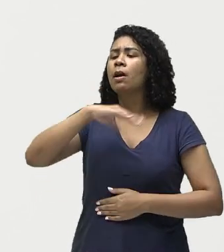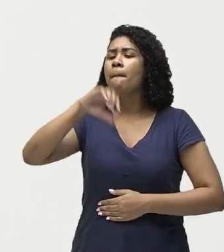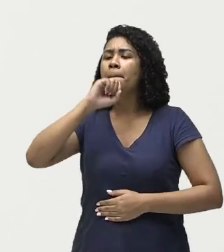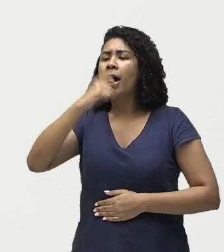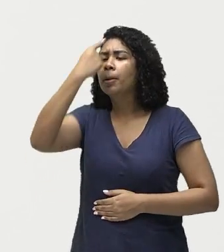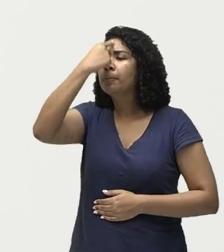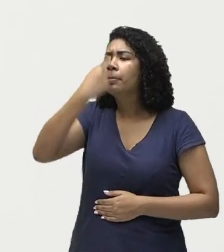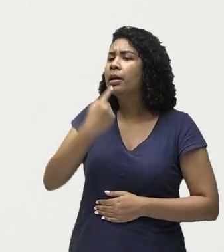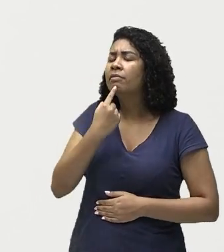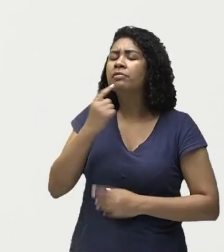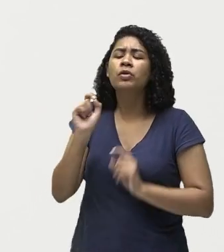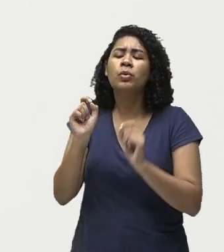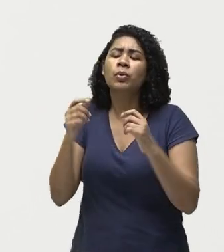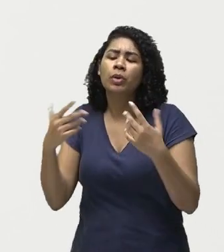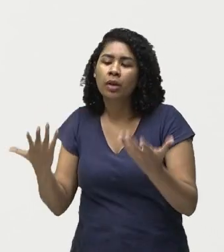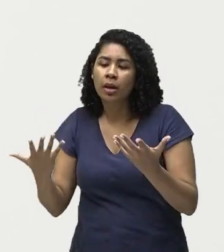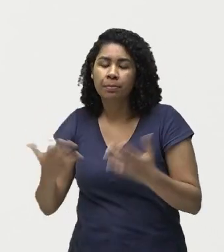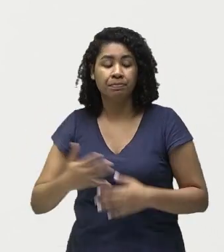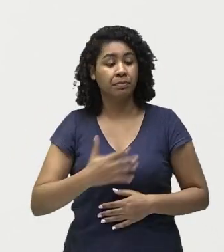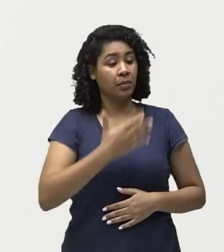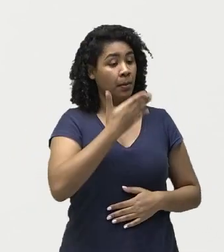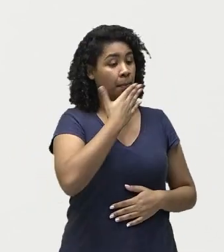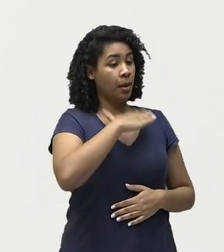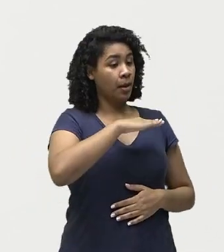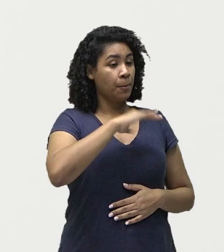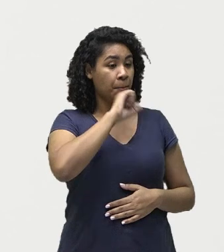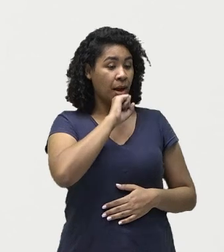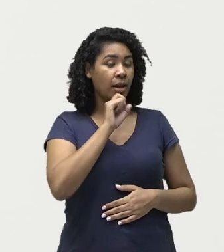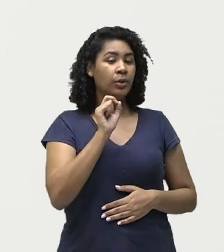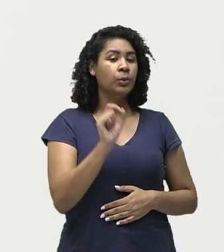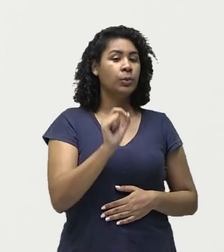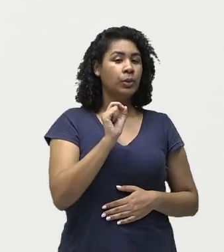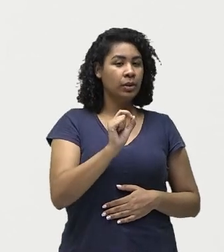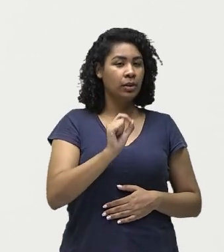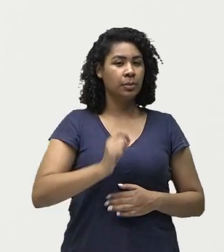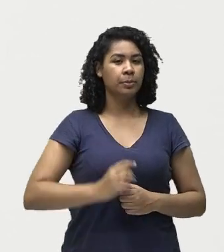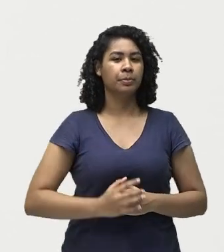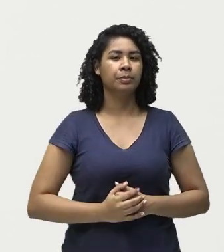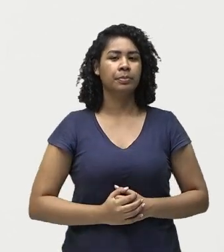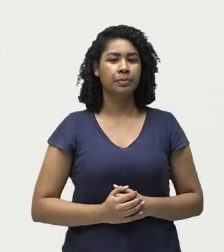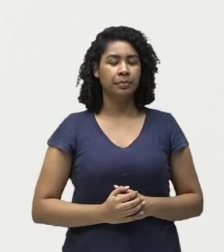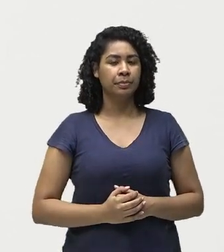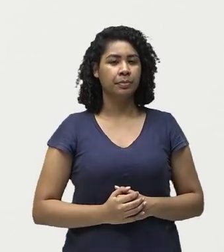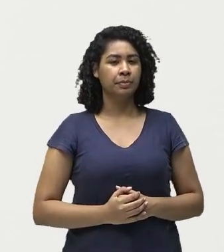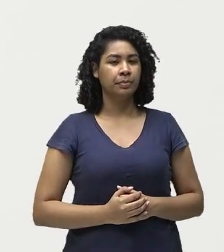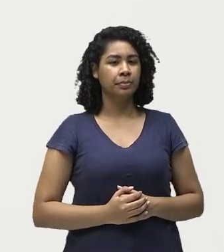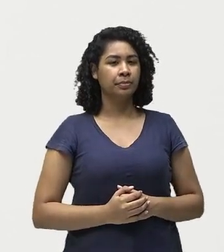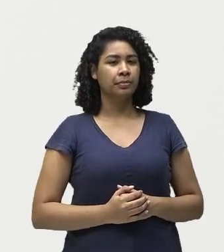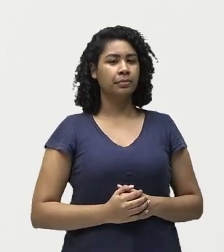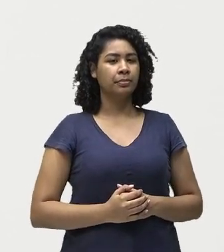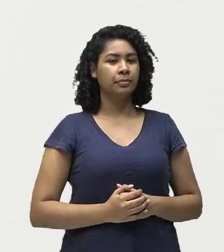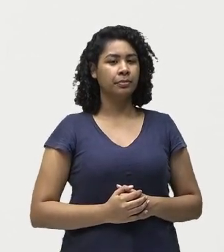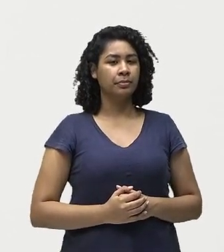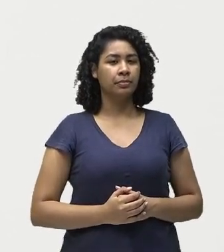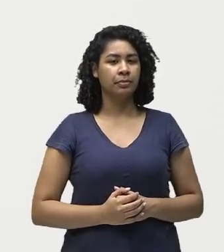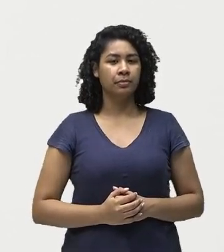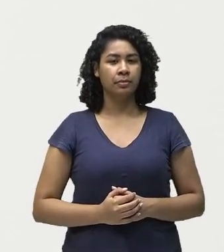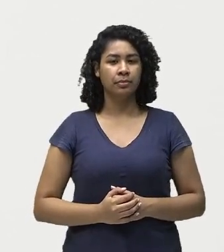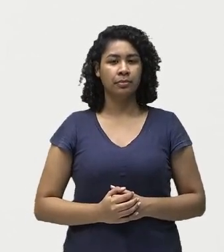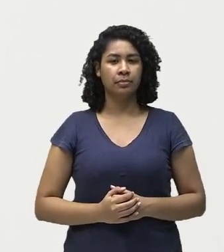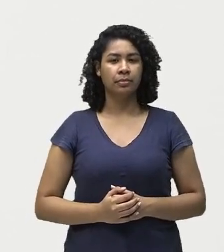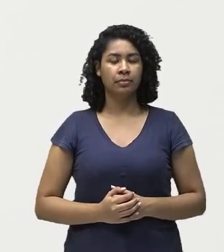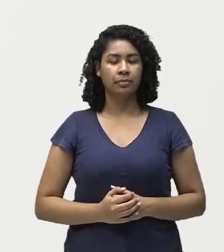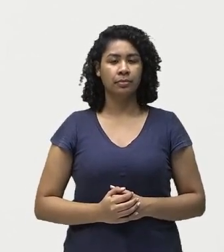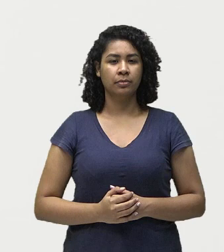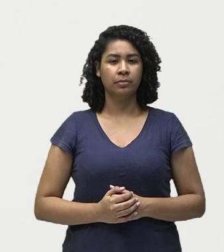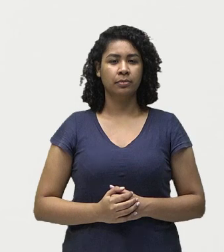is funny. He is very friendly. He is funny. He is very friendly. What does he